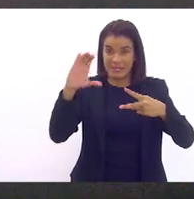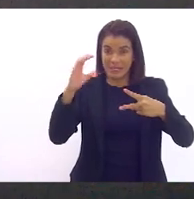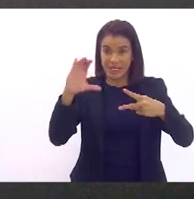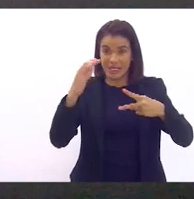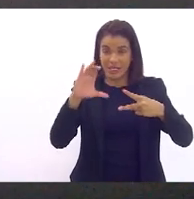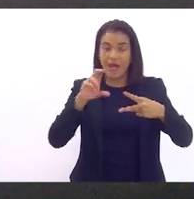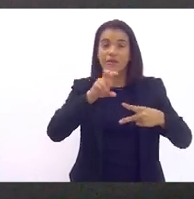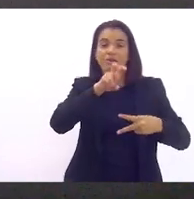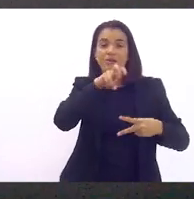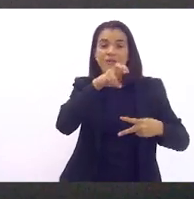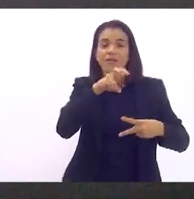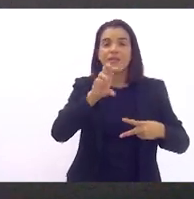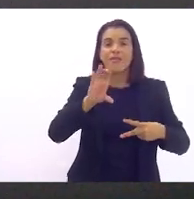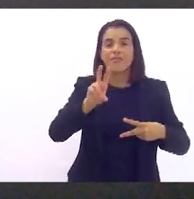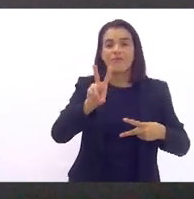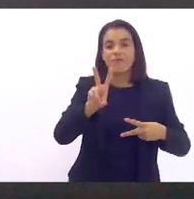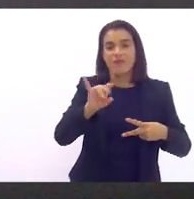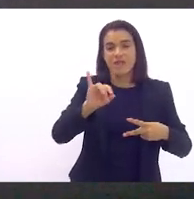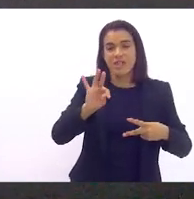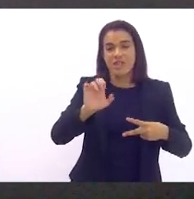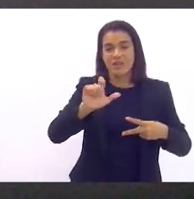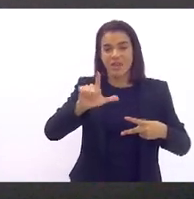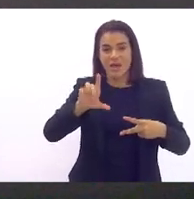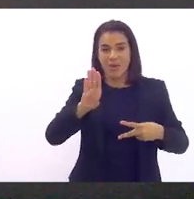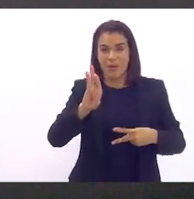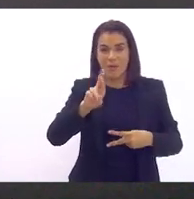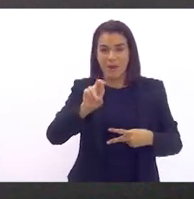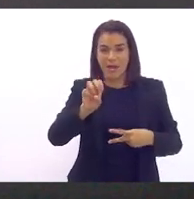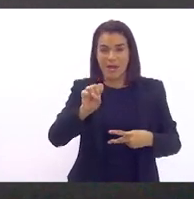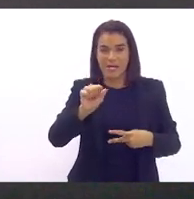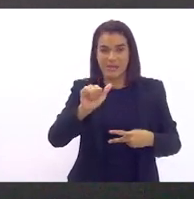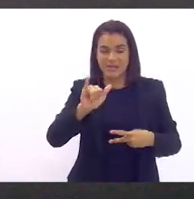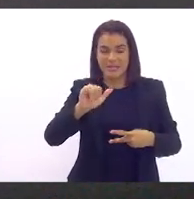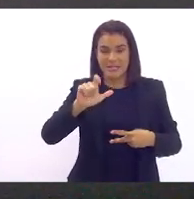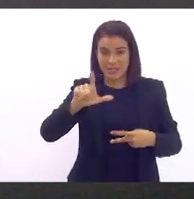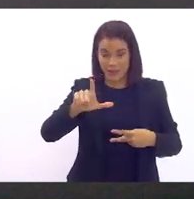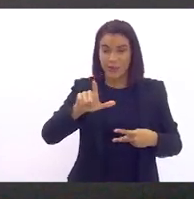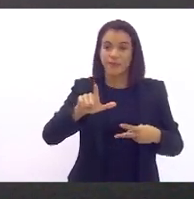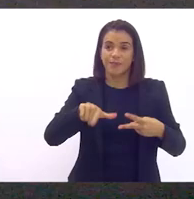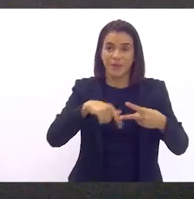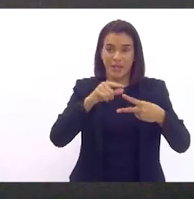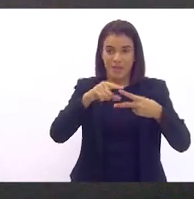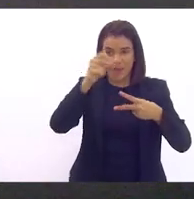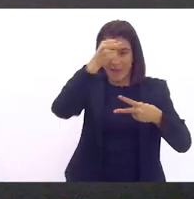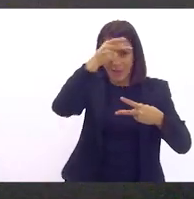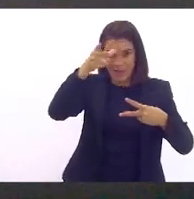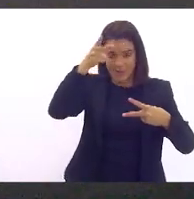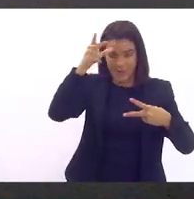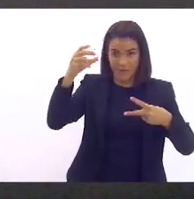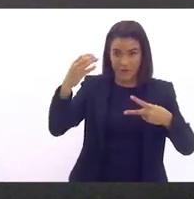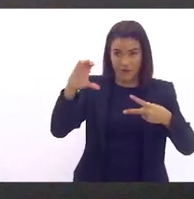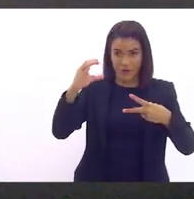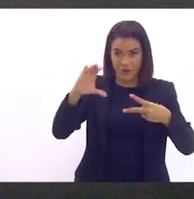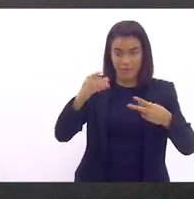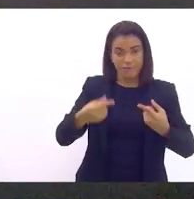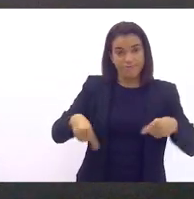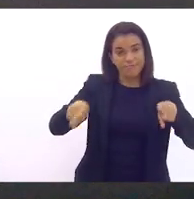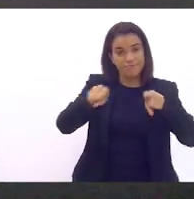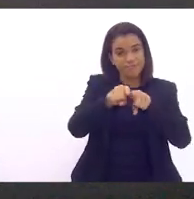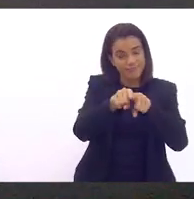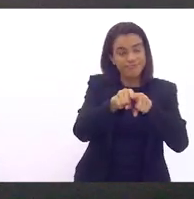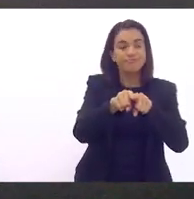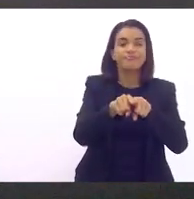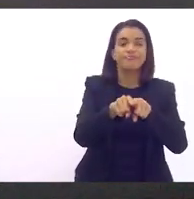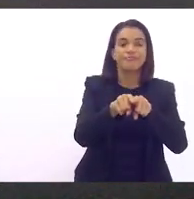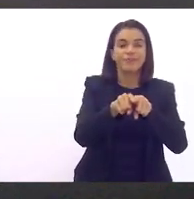Vital Brasil que a gente tem que conversar com Prefeitura de Niterói para que paraa Prefeitura de Niterói seja parceiro do Vital Brasil